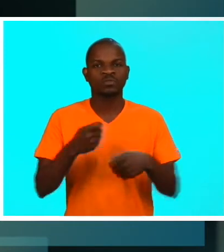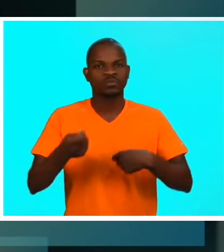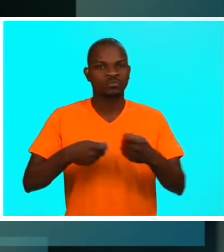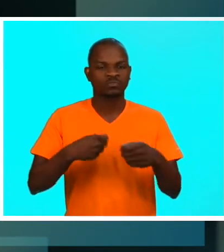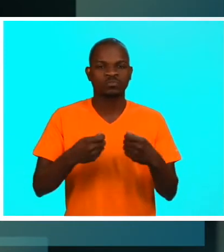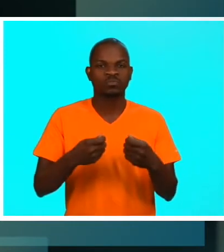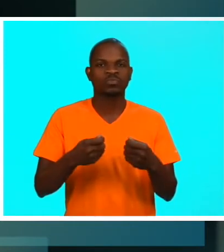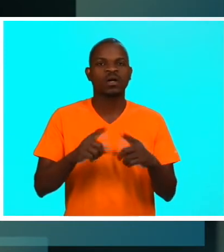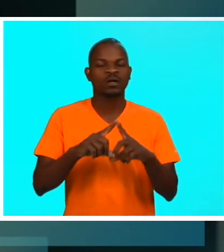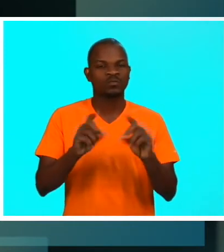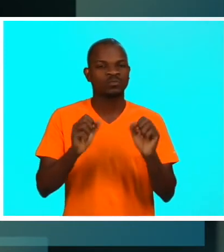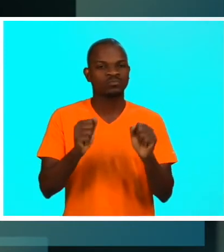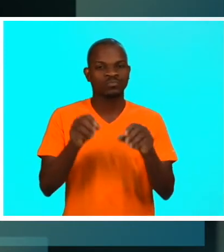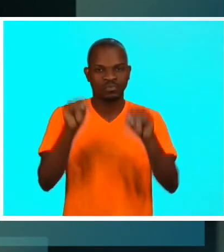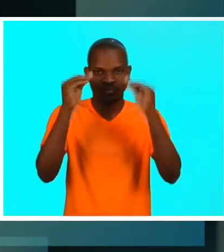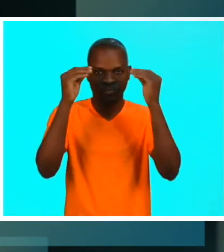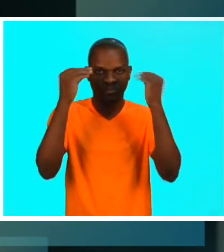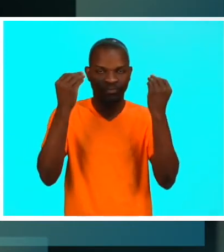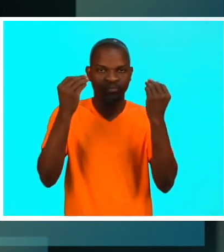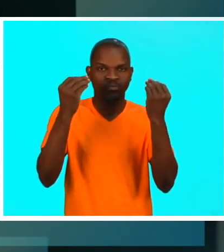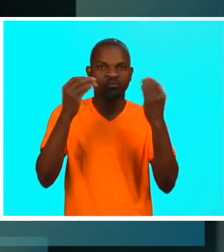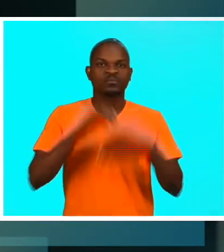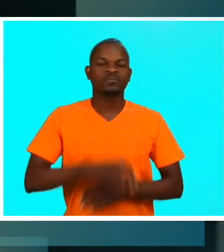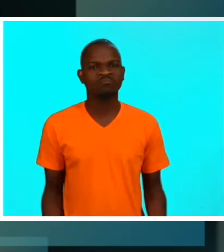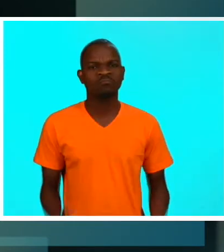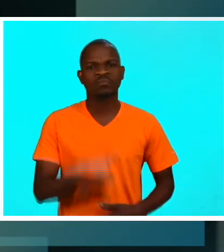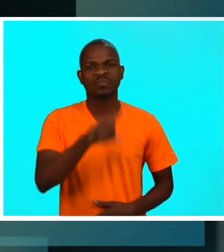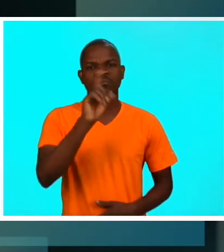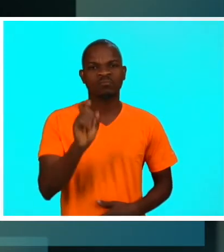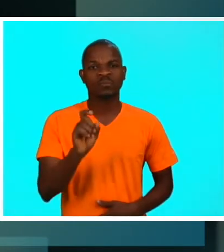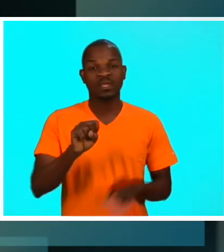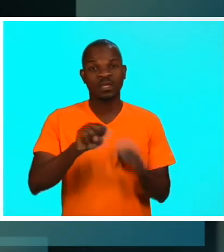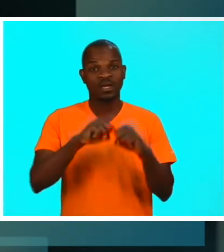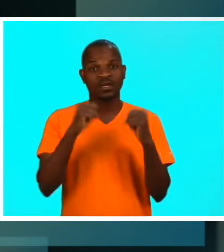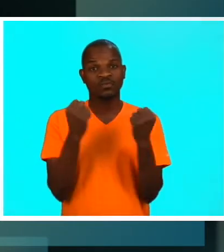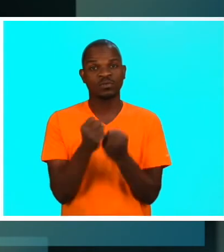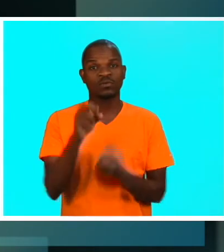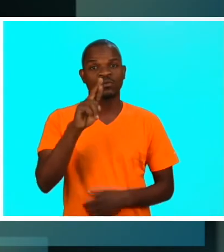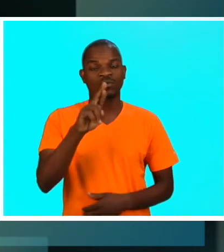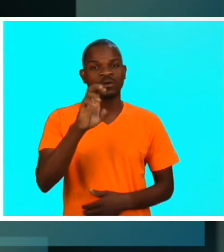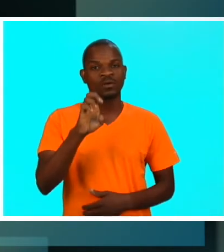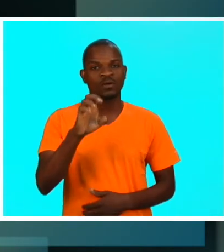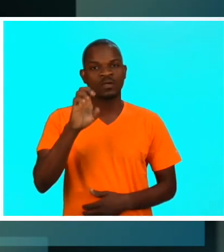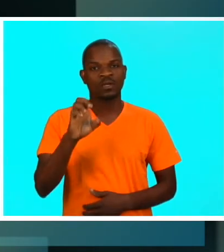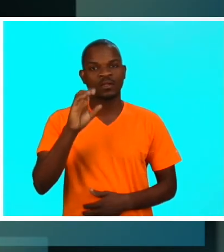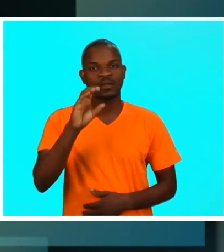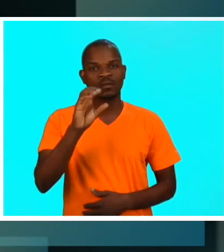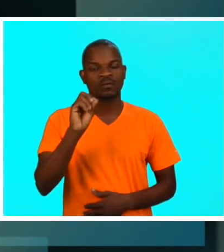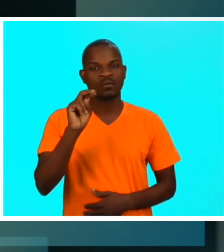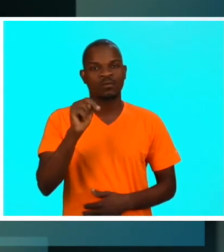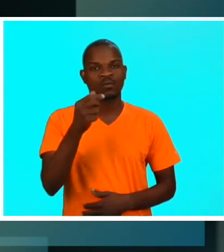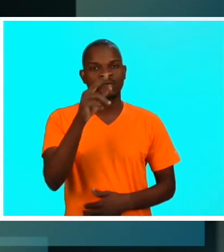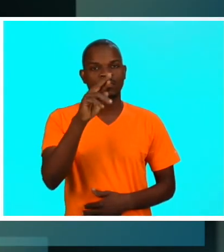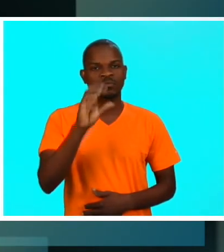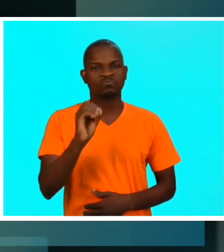vozes com base nesta empoderamento econômico da na parede. Será que o encontro tem